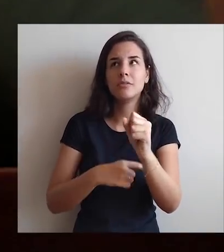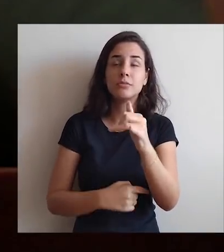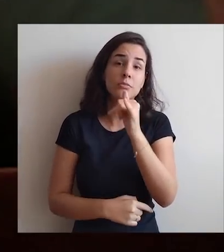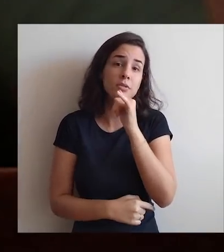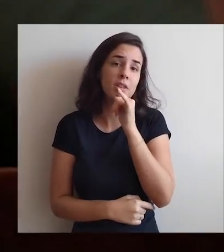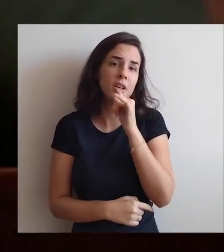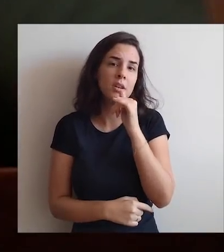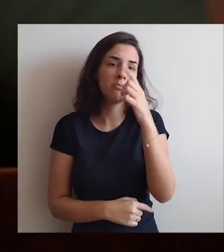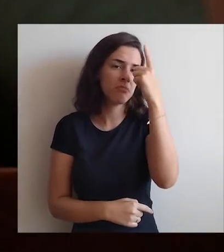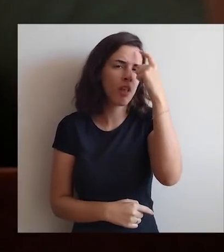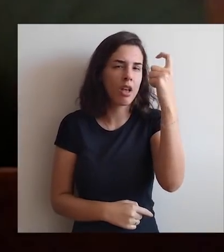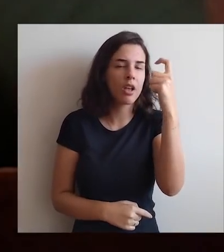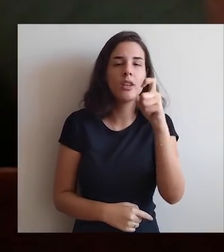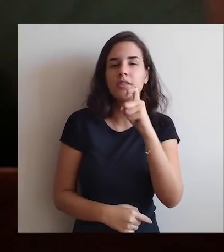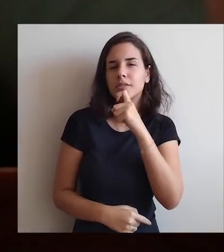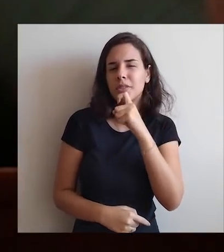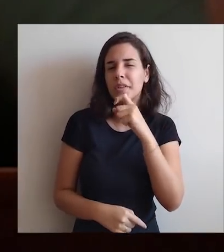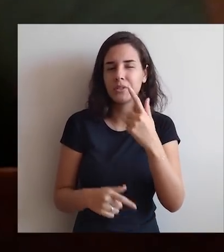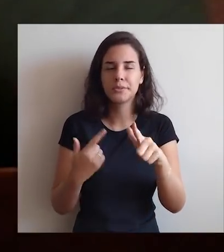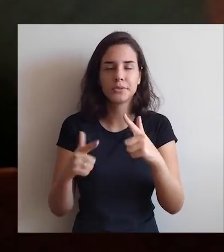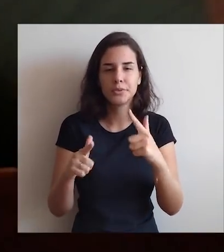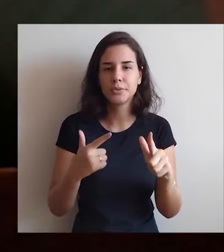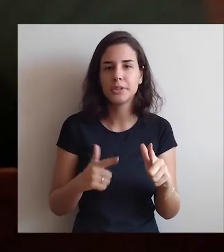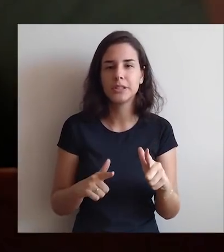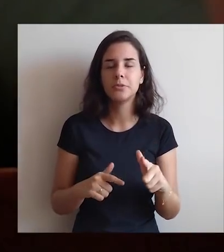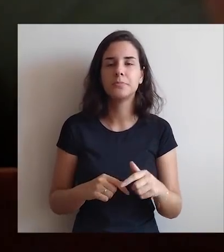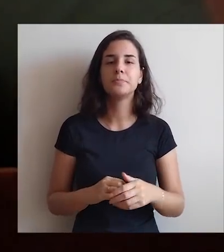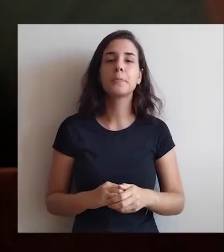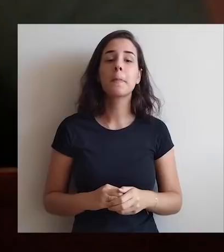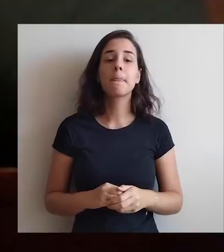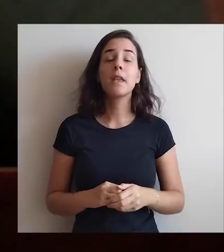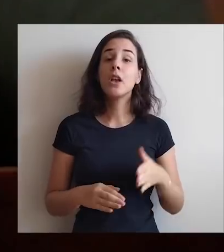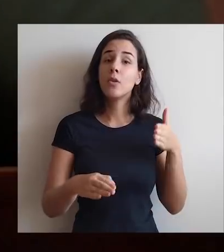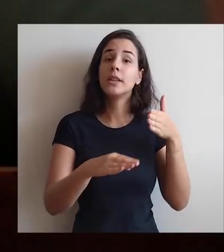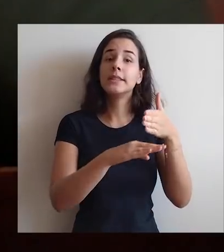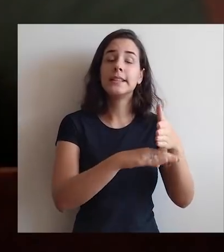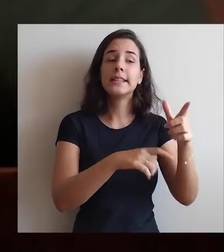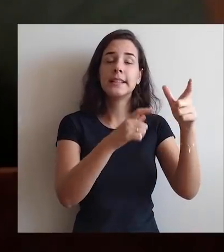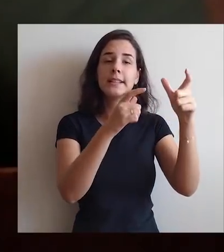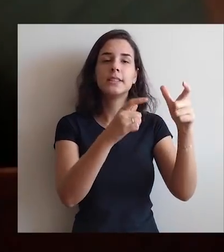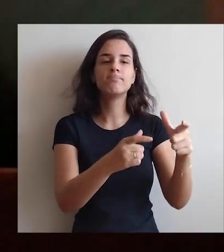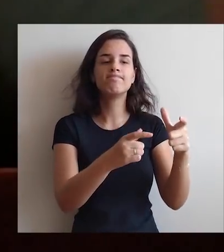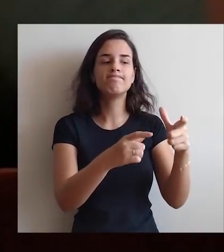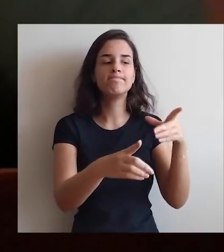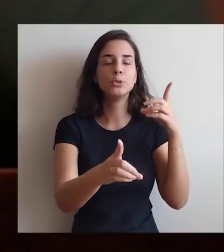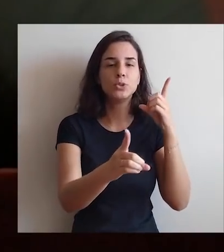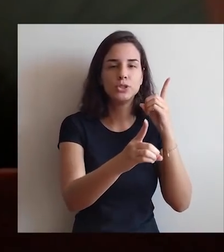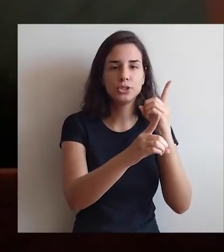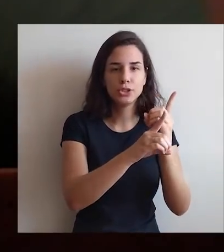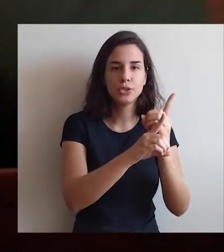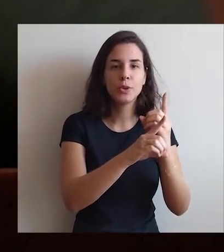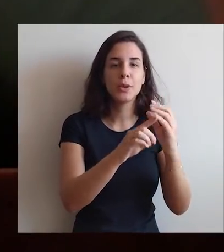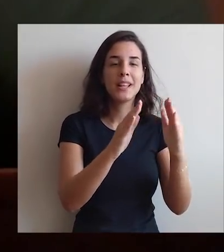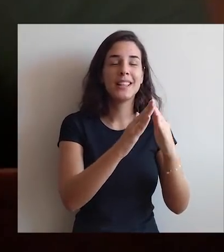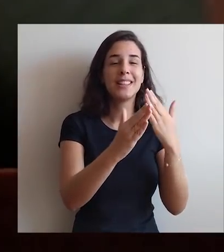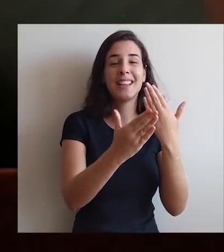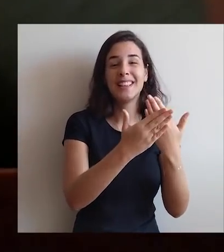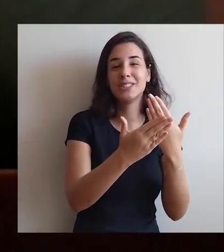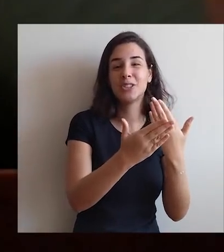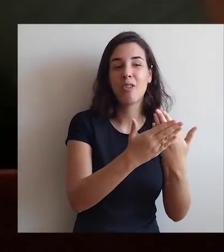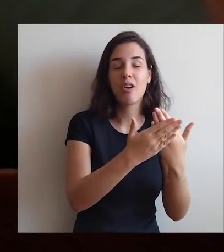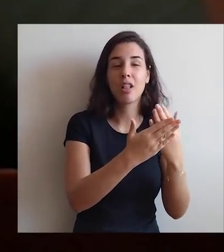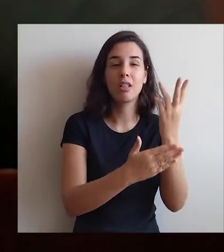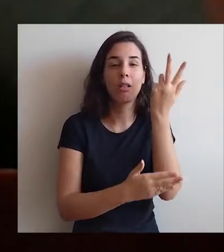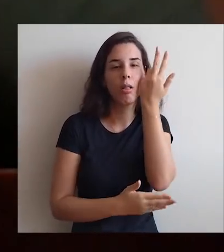de valores do reino, sobre questões sociais, como violência, drogas, etc. E quando cheguei naquela escola,